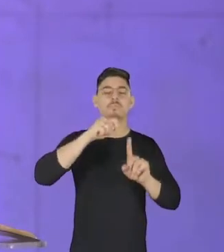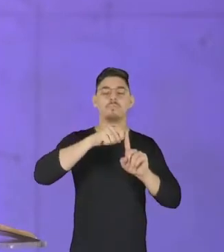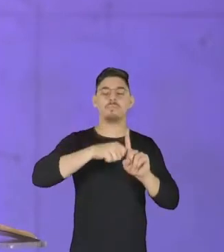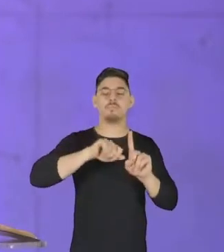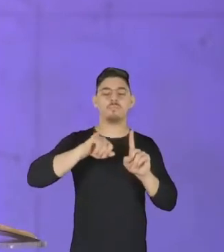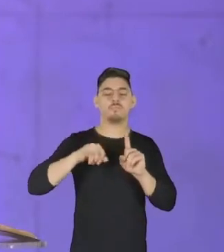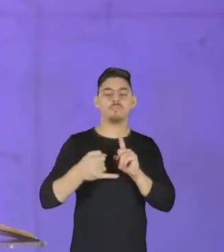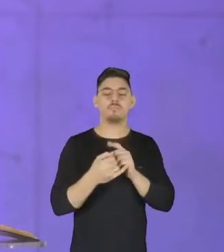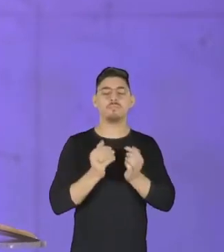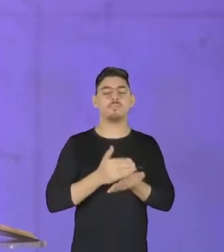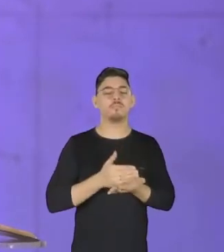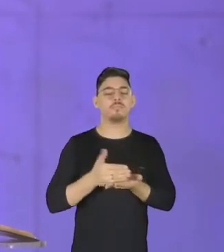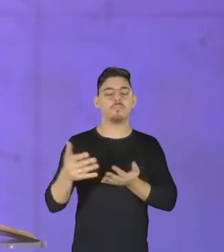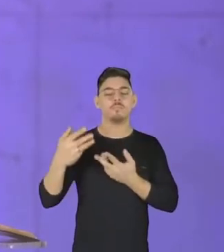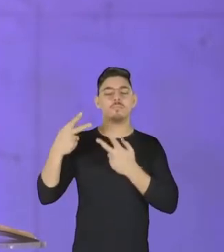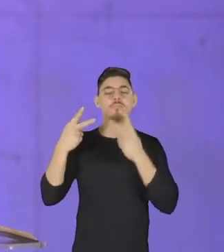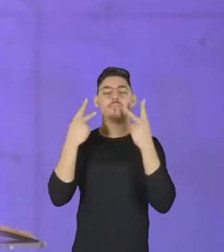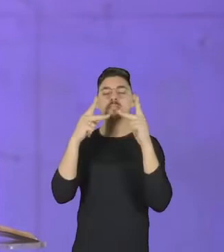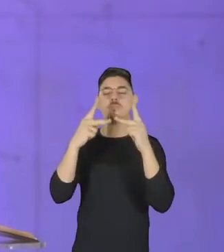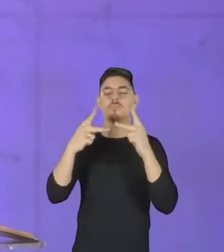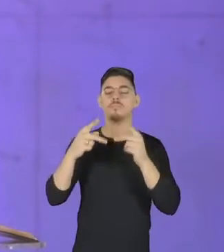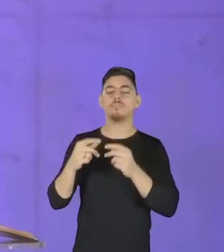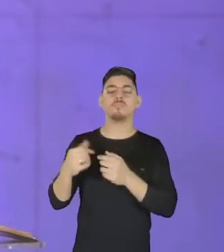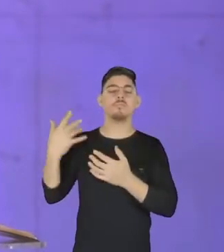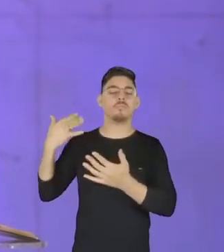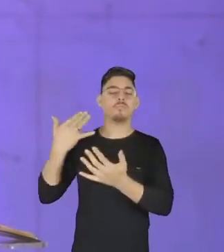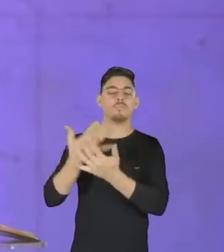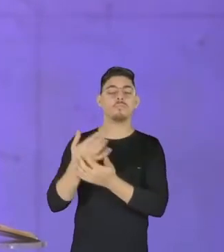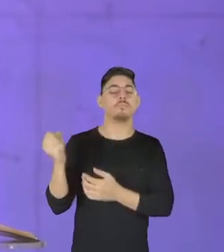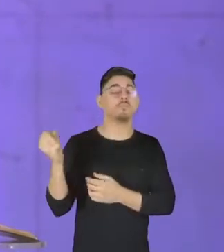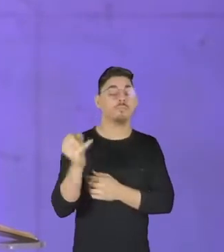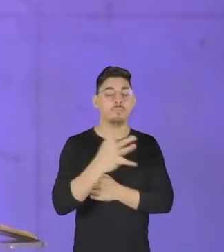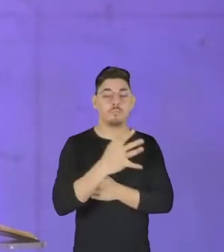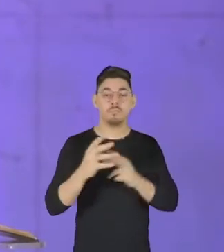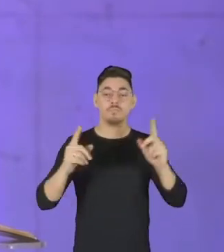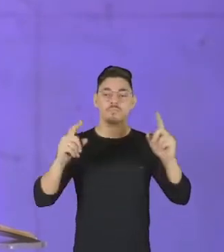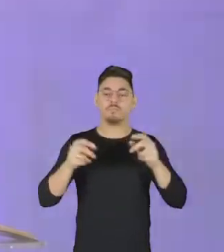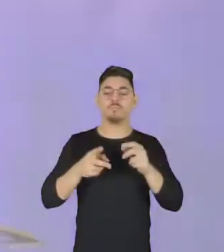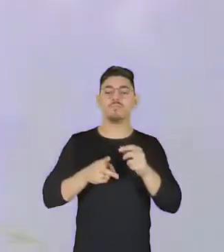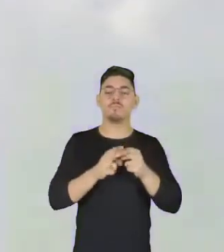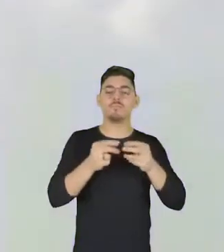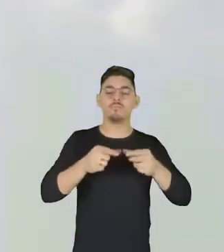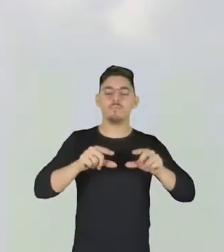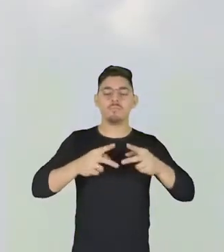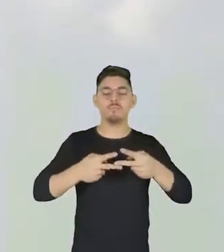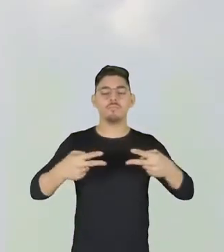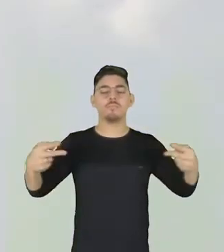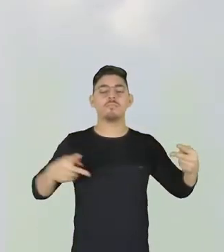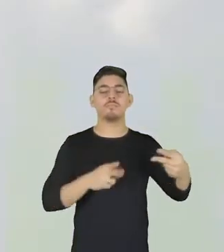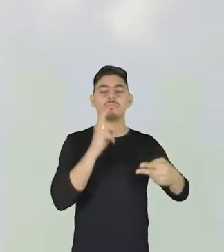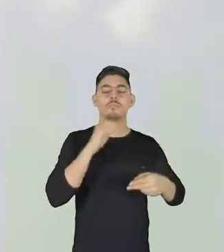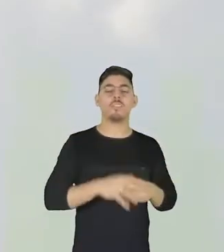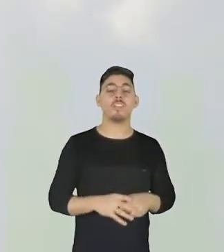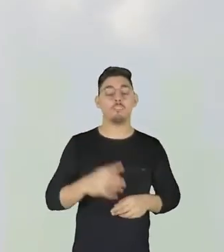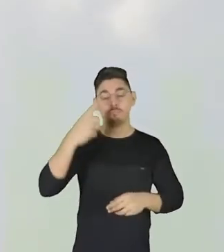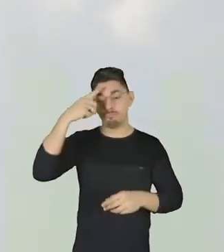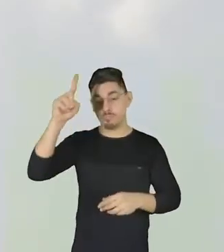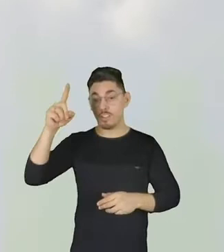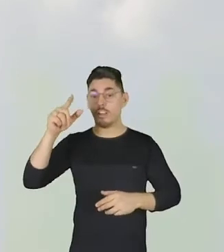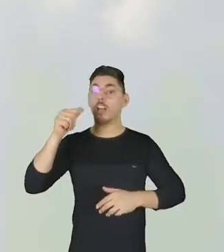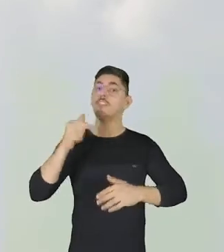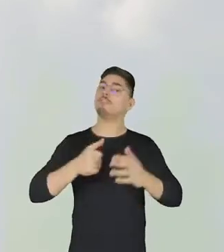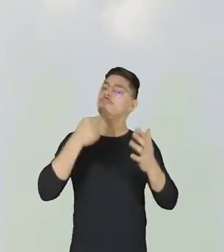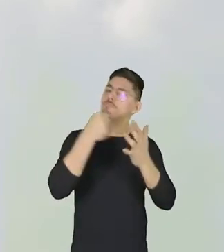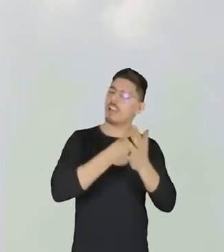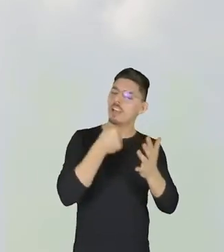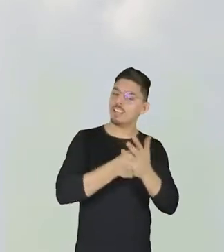nova série de mensagens. Uma série de mensagens cujo título é Dias de Luta, Dias de